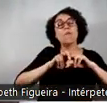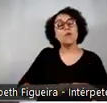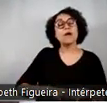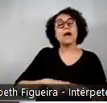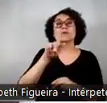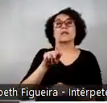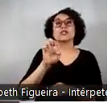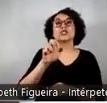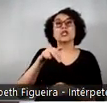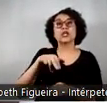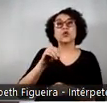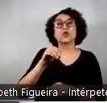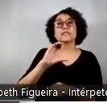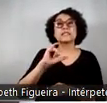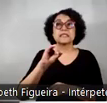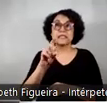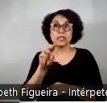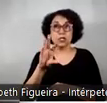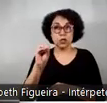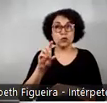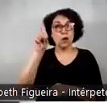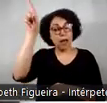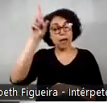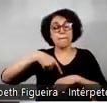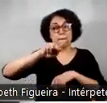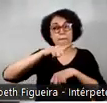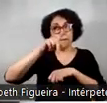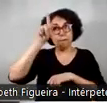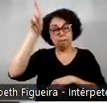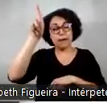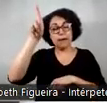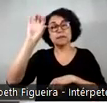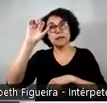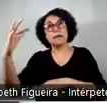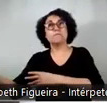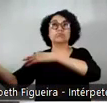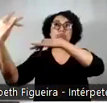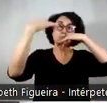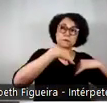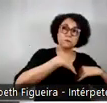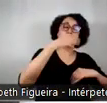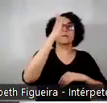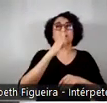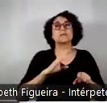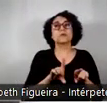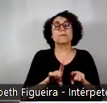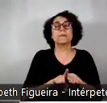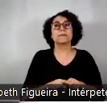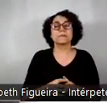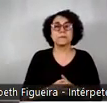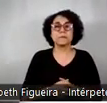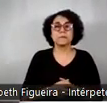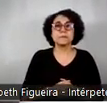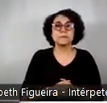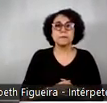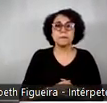da Palestina, no país da Palestina. Então, pensando, né, que dessa forma